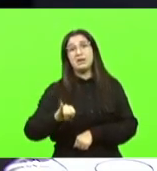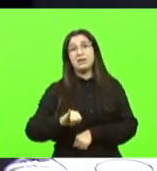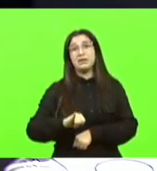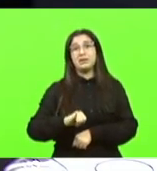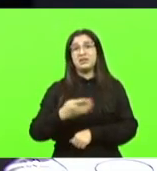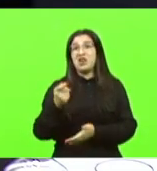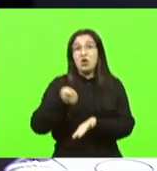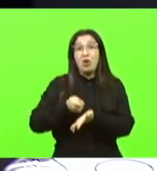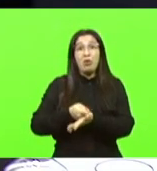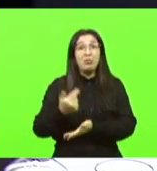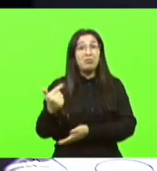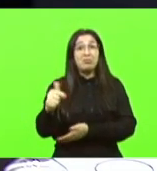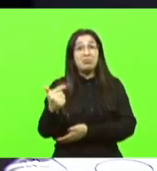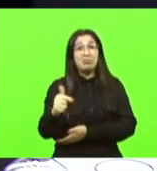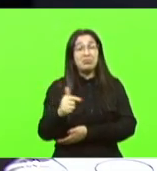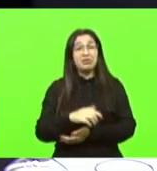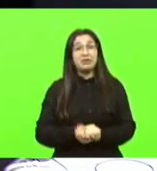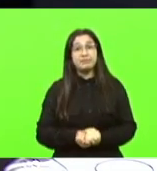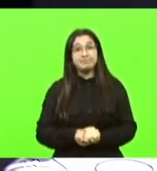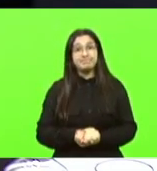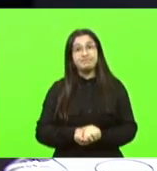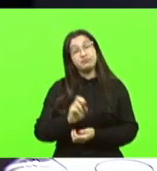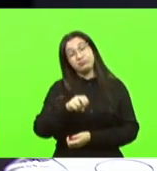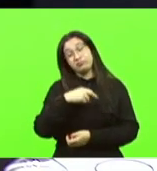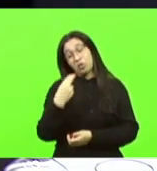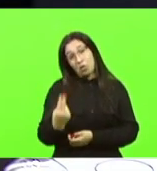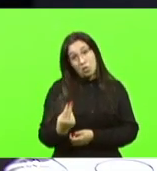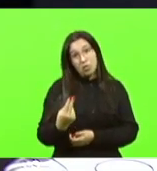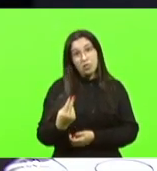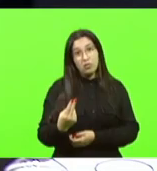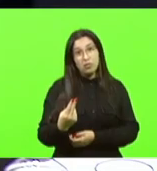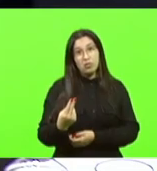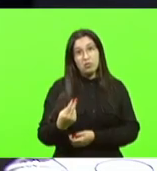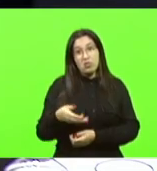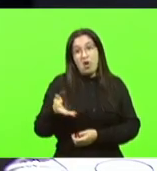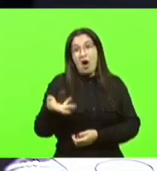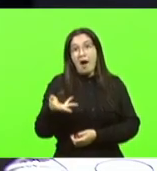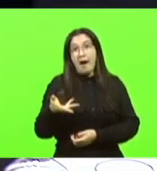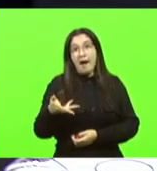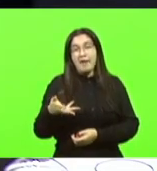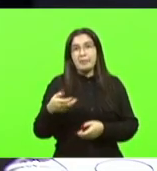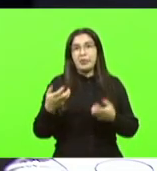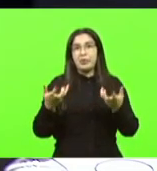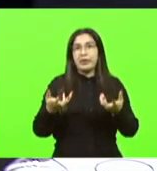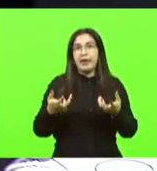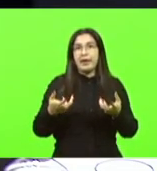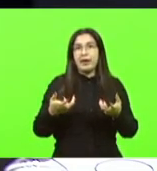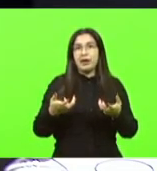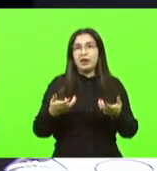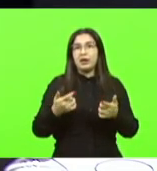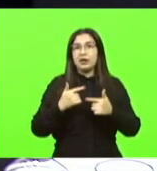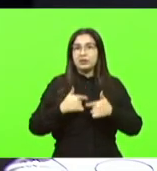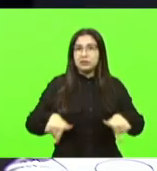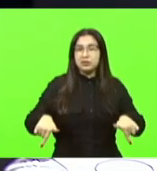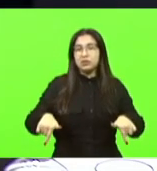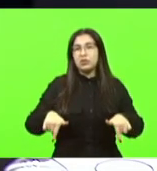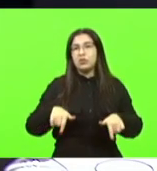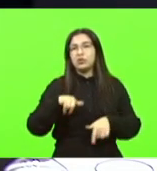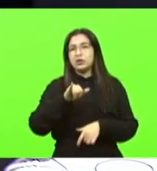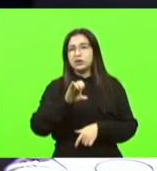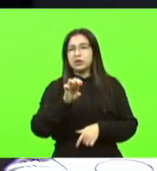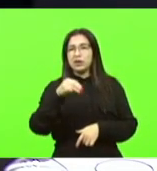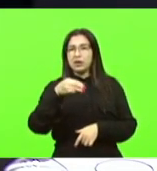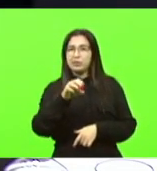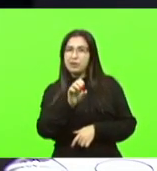nada para cobrar ou poderia não ser tão afoito no conceder as isenções e cms